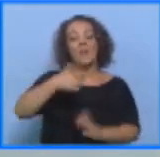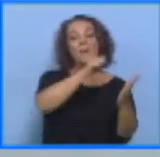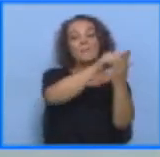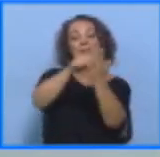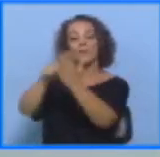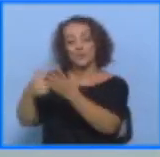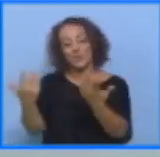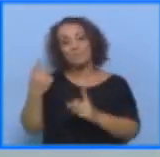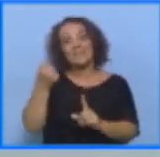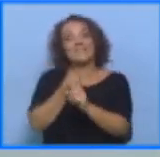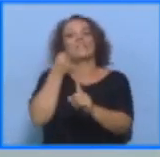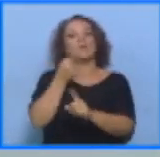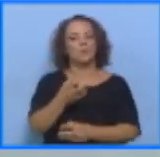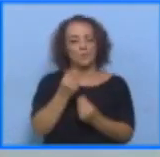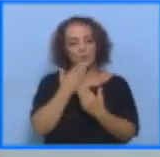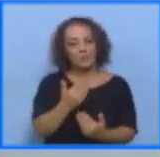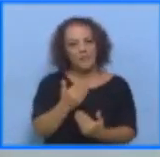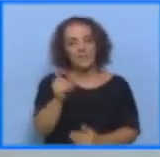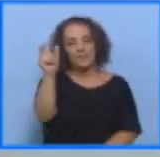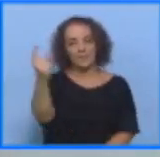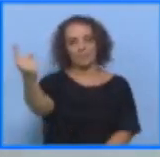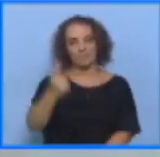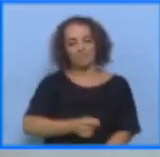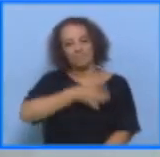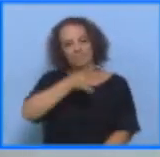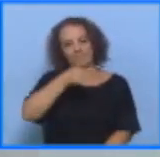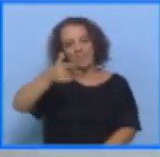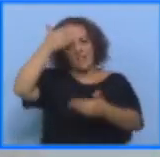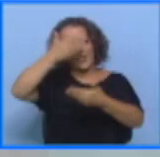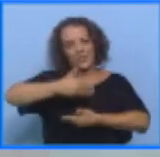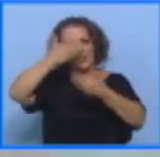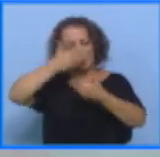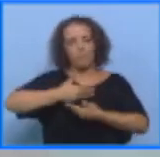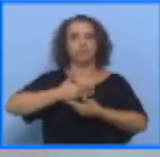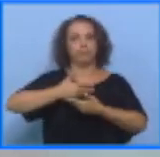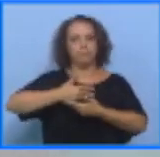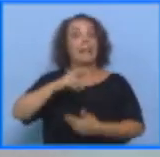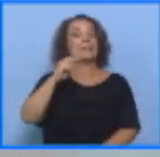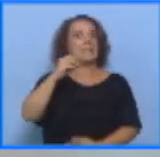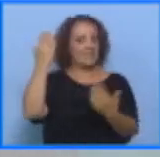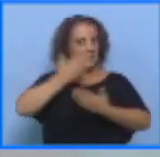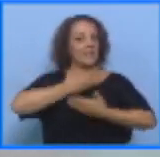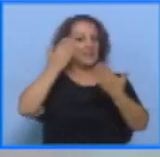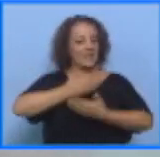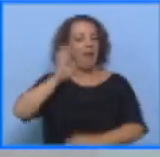José Nunes, muito obrigado pela partilha que fez aqui connosco destes dias, muitos, alguns, 30 30 dias no Vietnã.